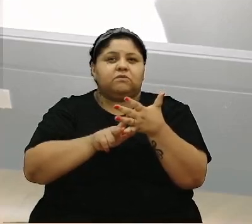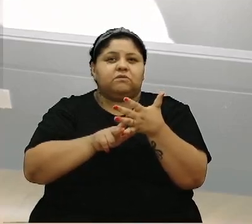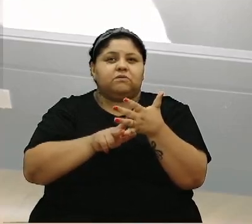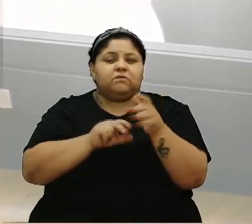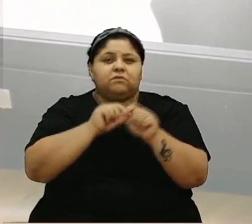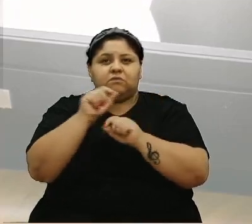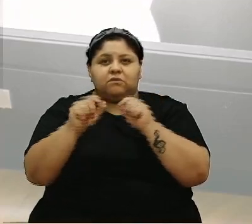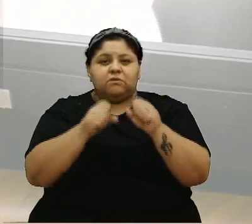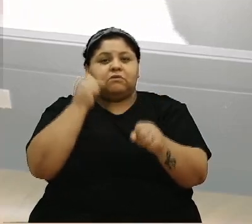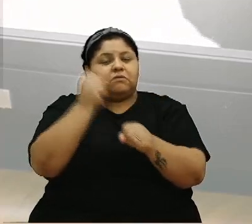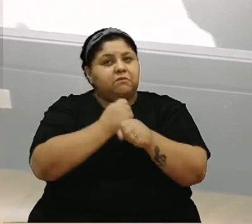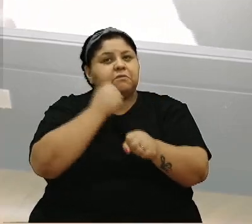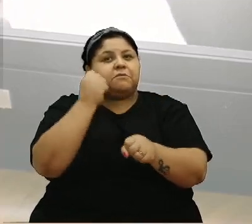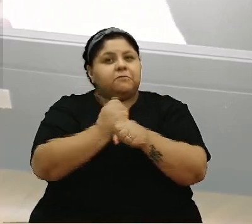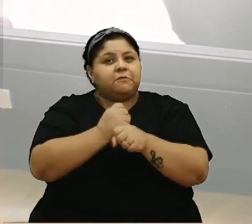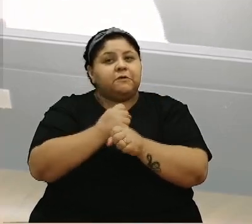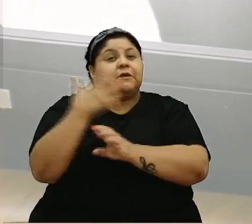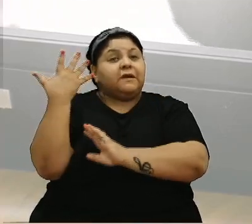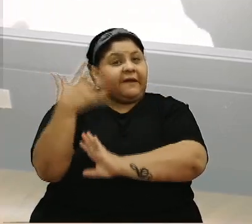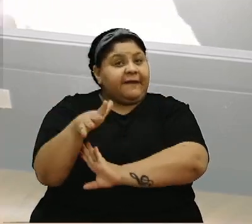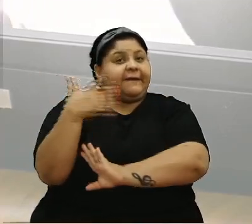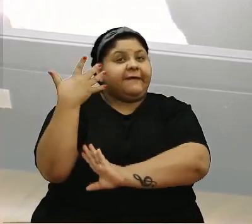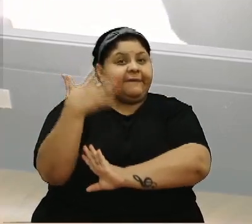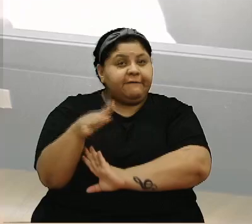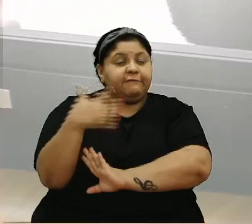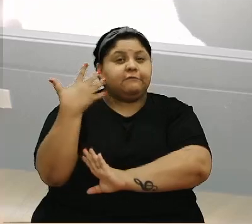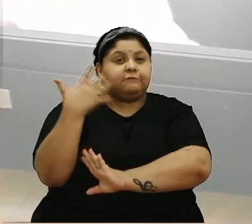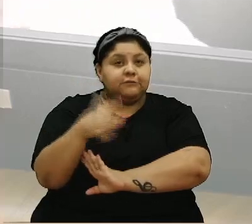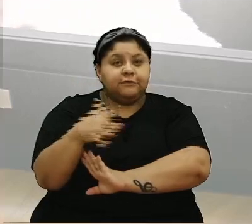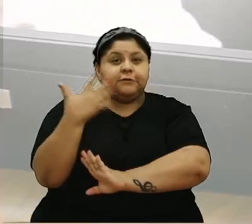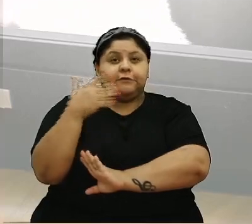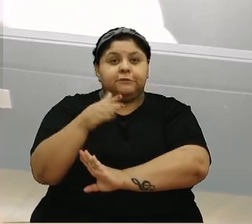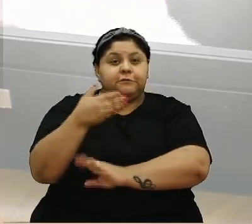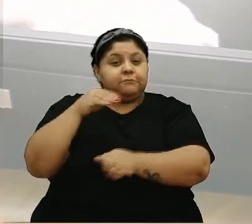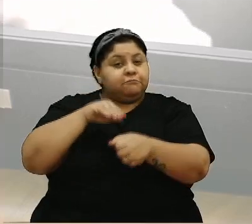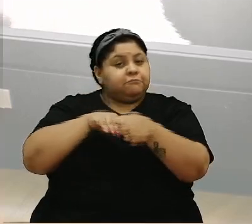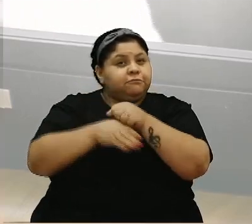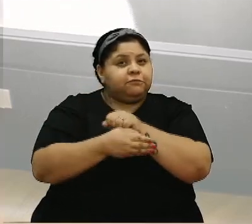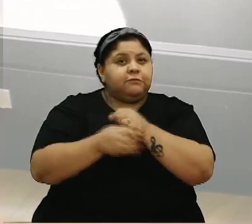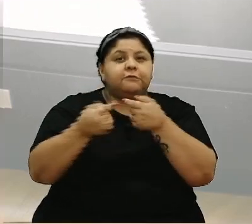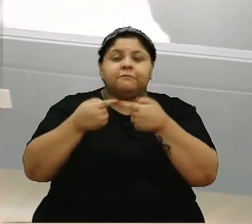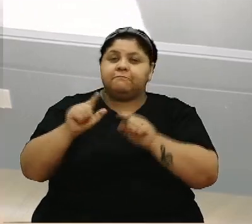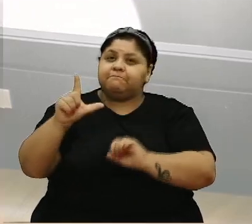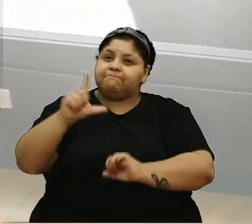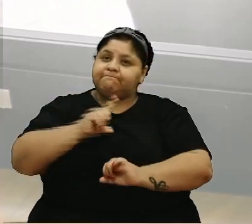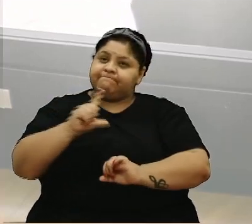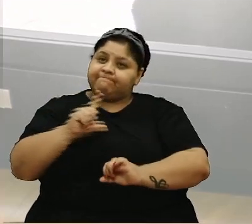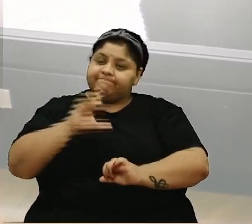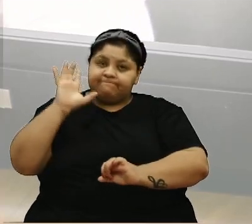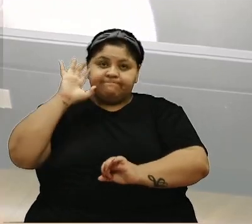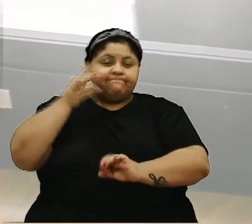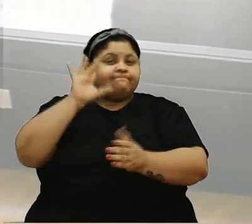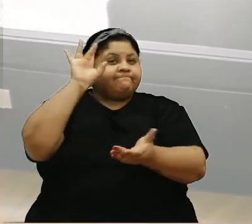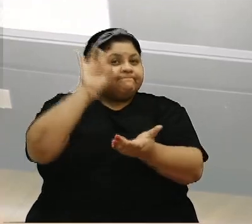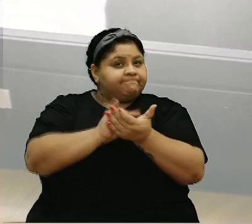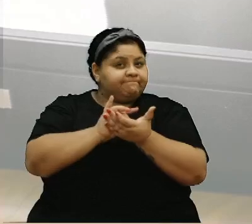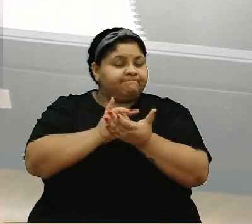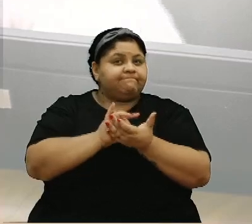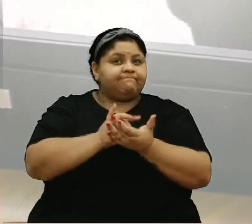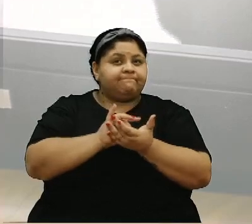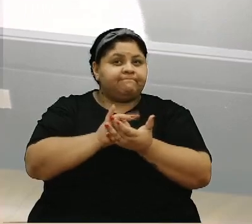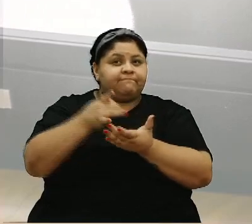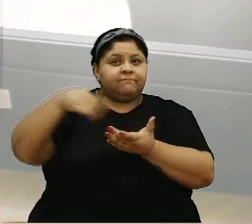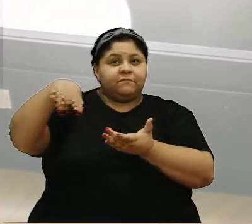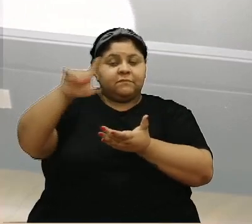deve ser uma obra, sim, muito cara, né, de alto investimento, mas que tenha que trazer uma solução definitiva. Então, nós